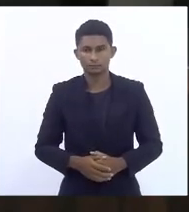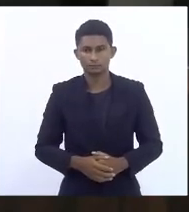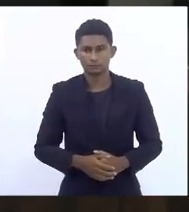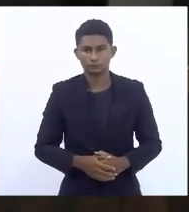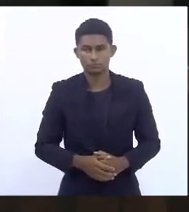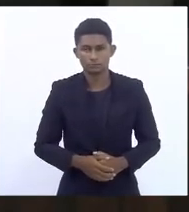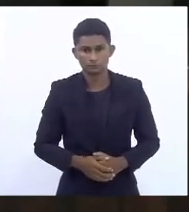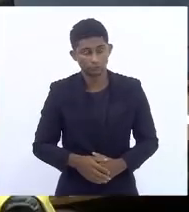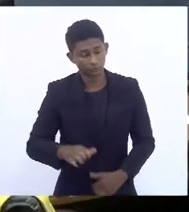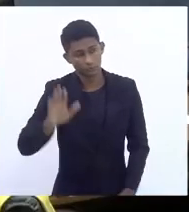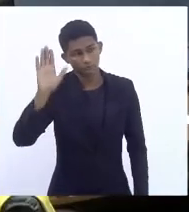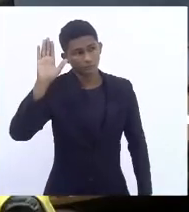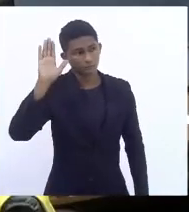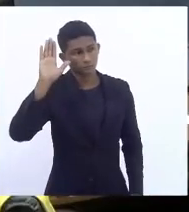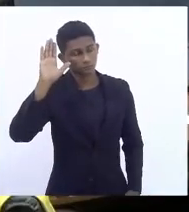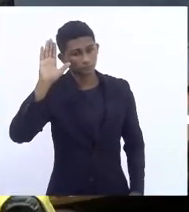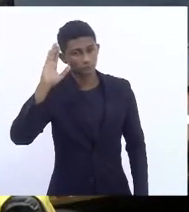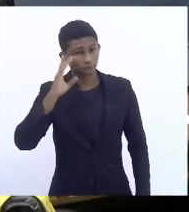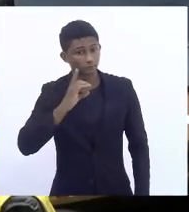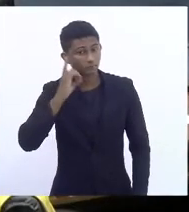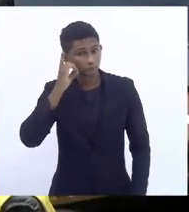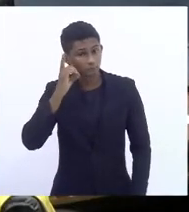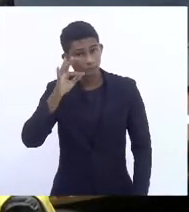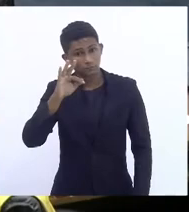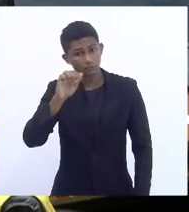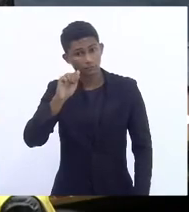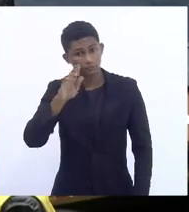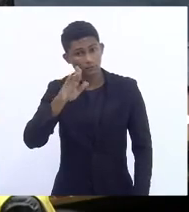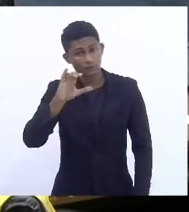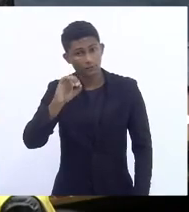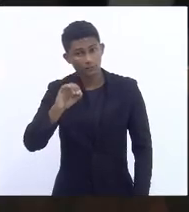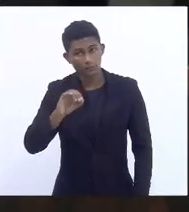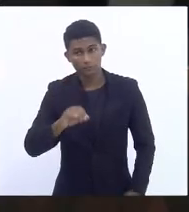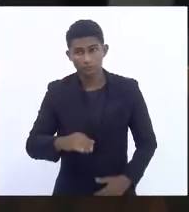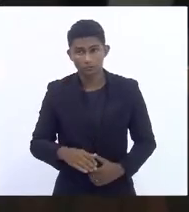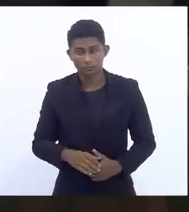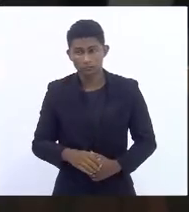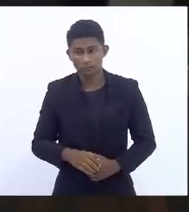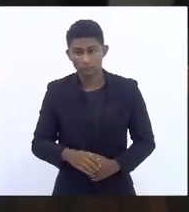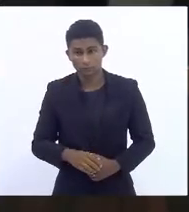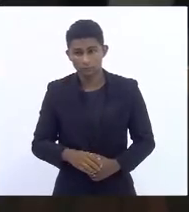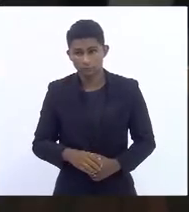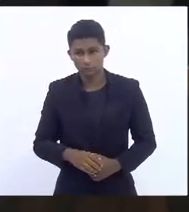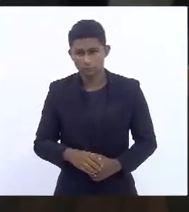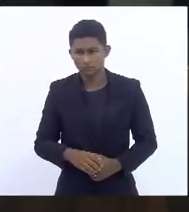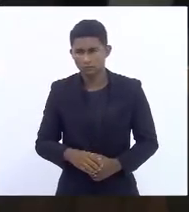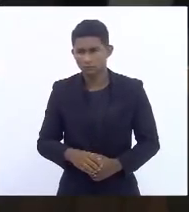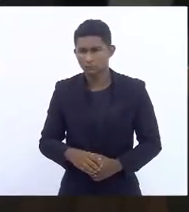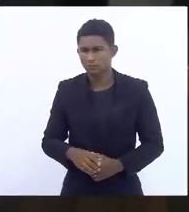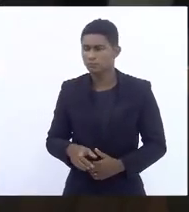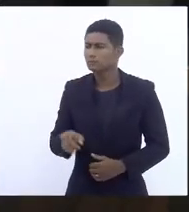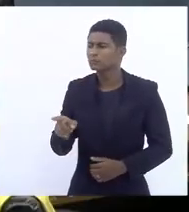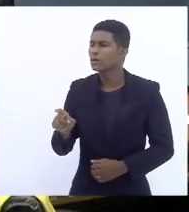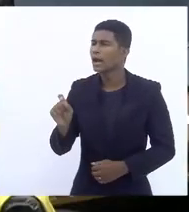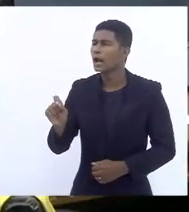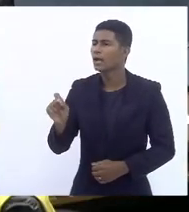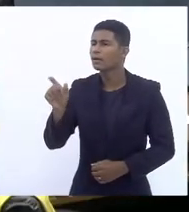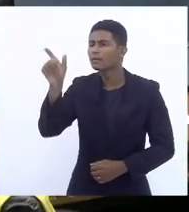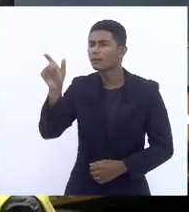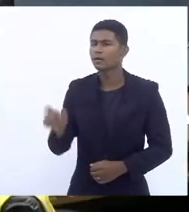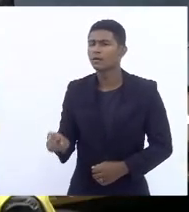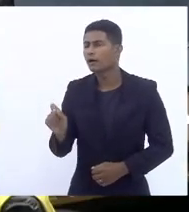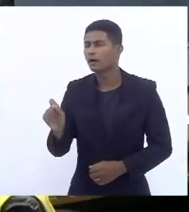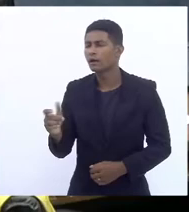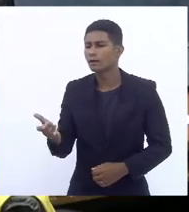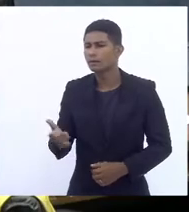Presidente, questão de ordem, deputado Fábio Silva, só um segundo. Nada mais à venda da tarde. Quem pediu, deputado? Presidente. Pois não?